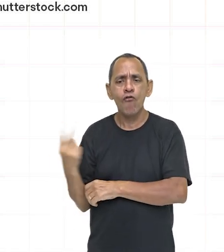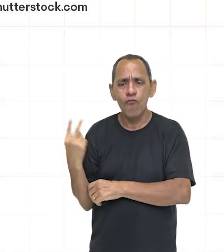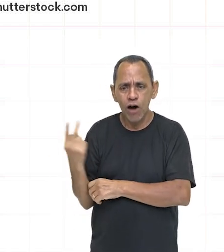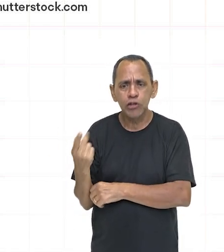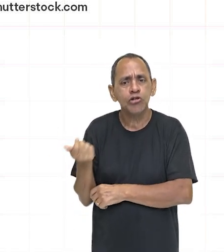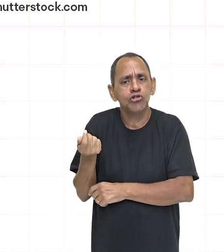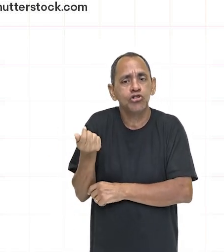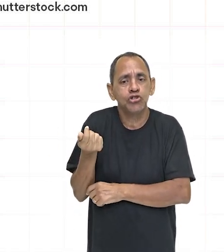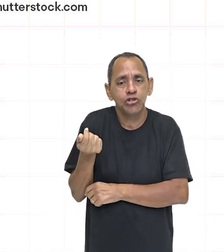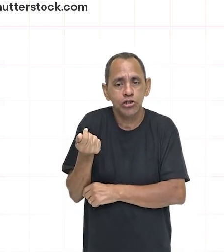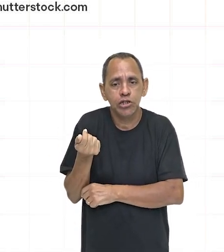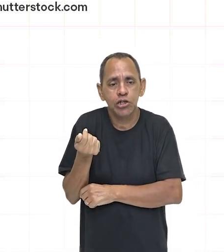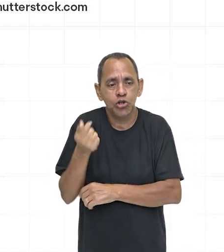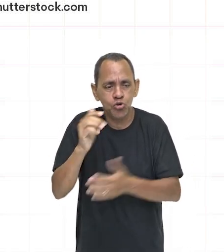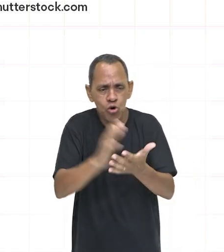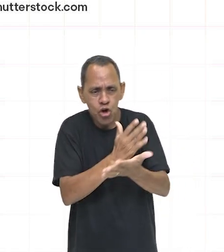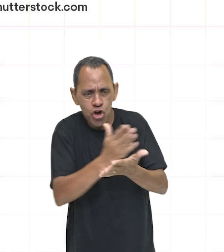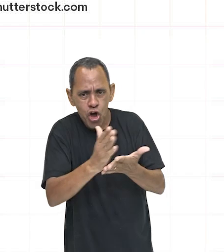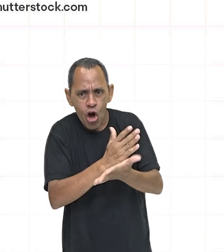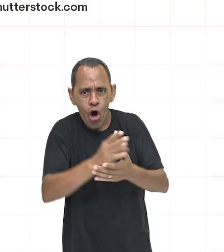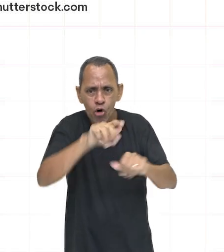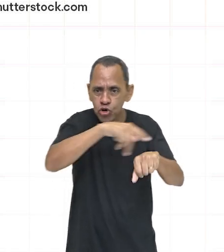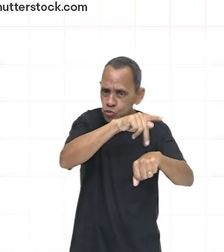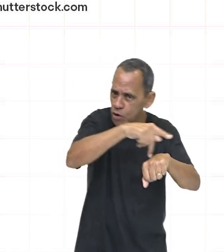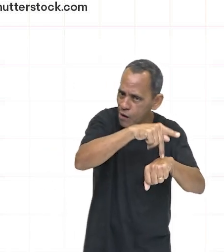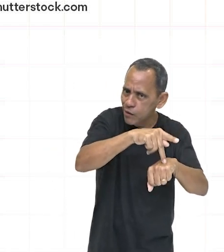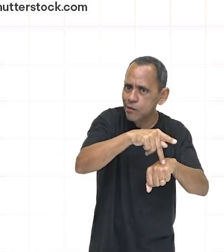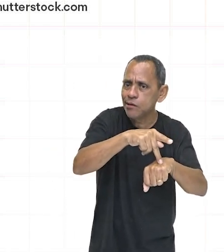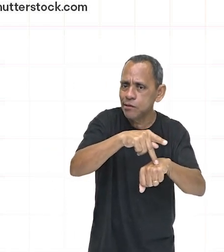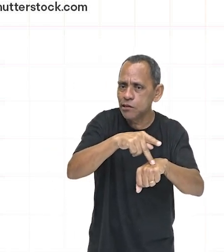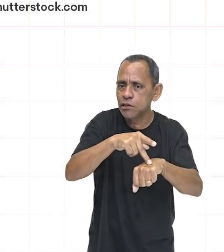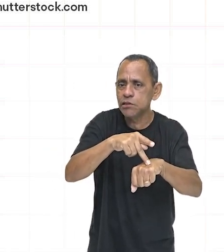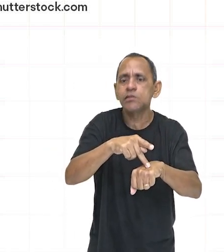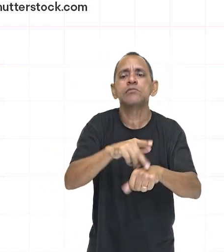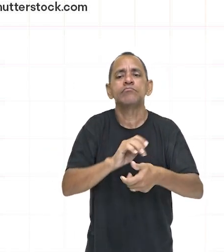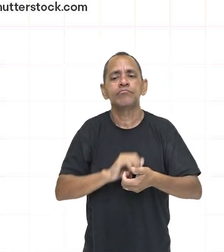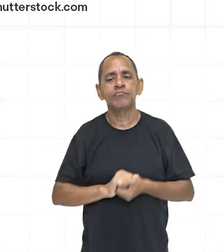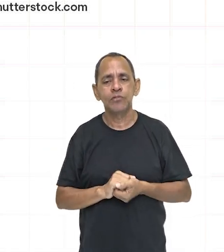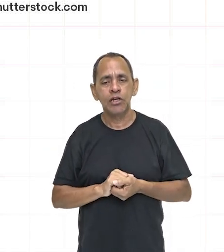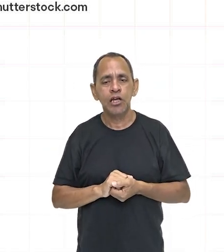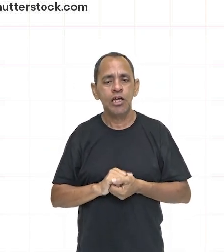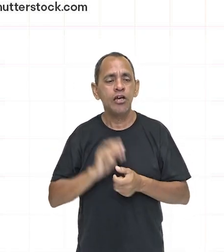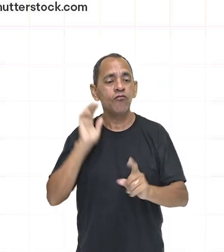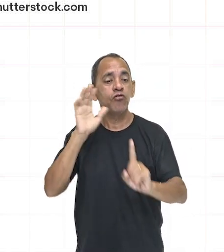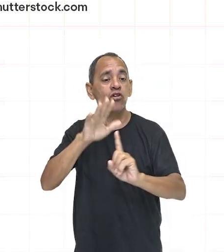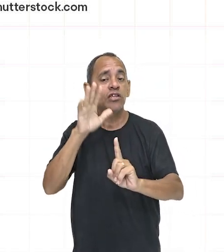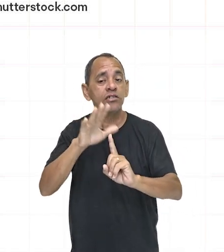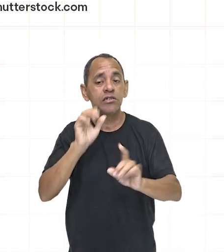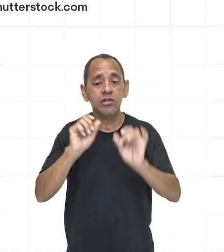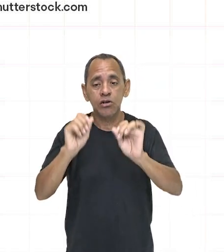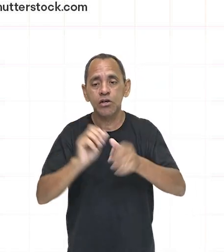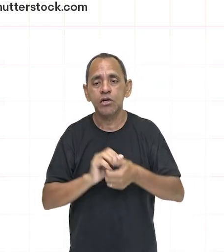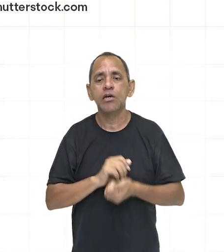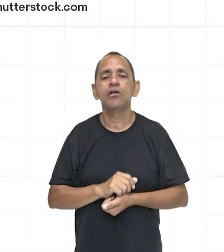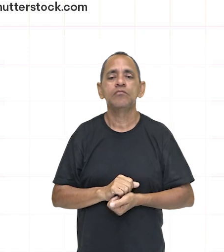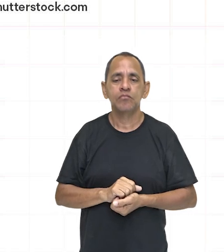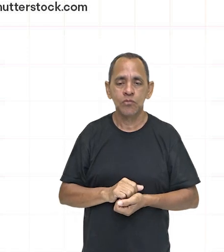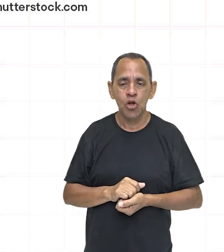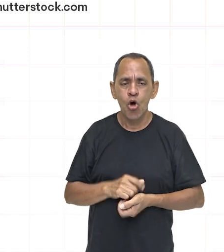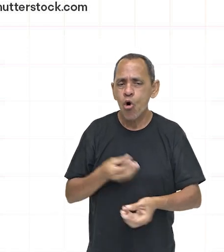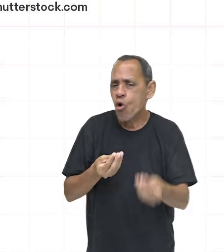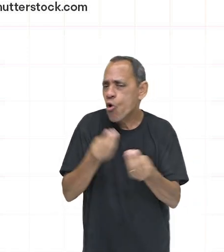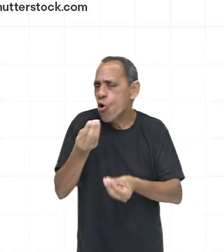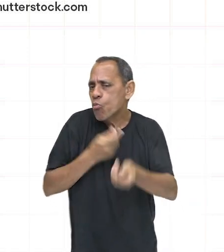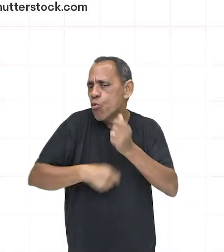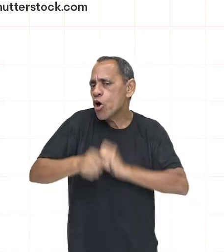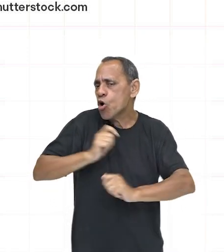refletir principalmente a situação econômica de um país, tá? Pode ser que, por exemplo,